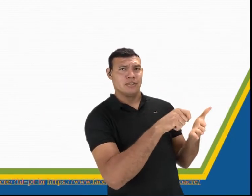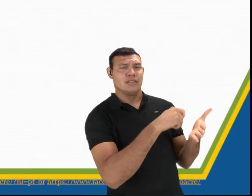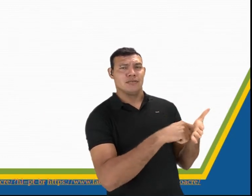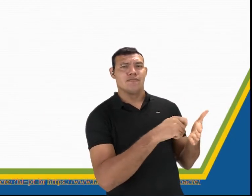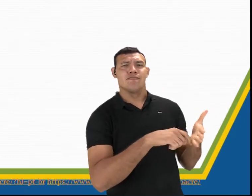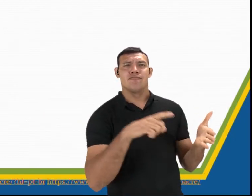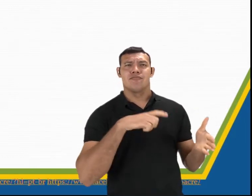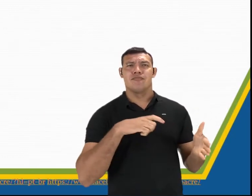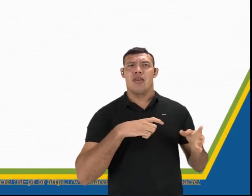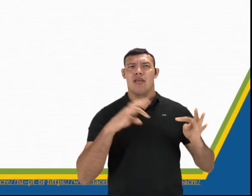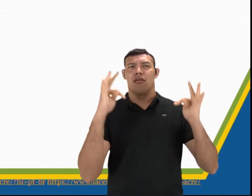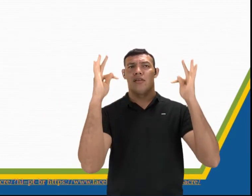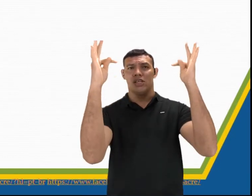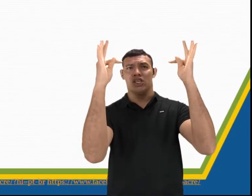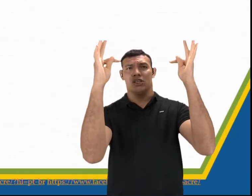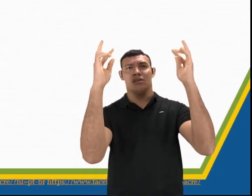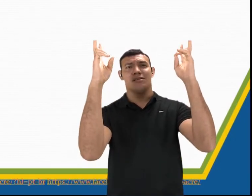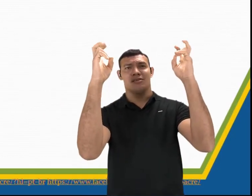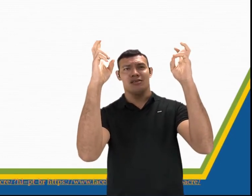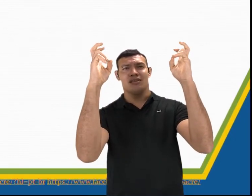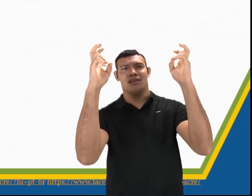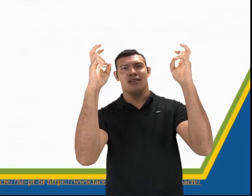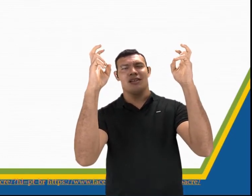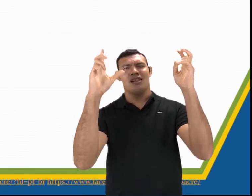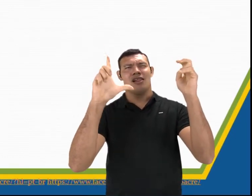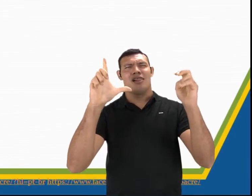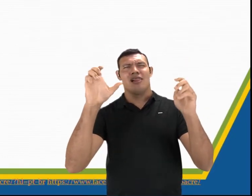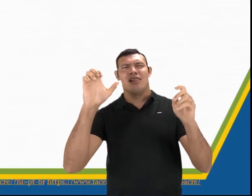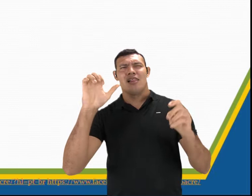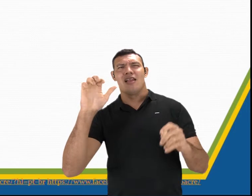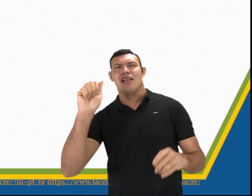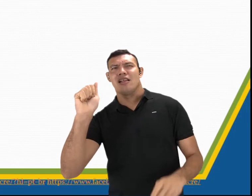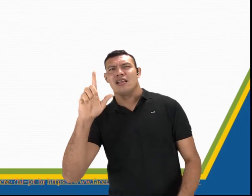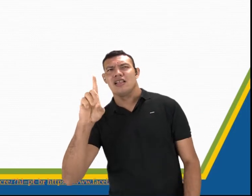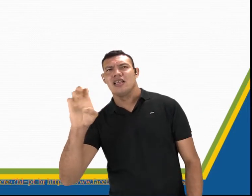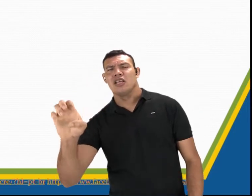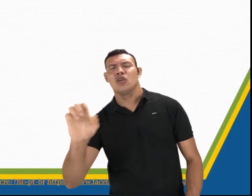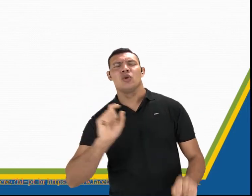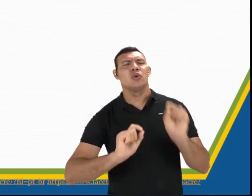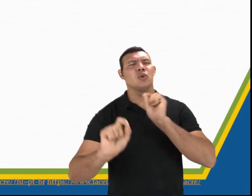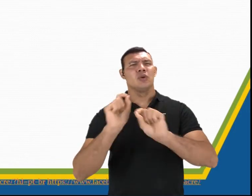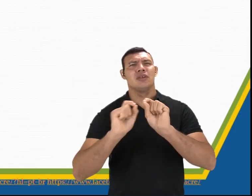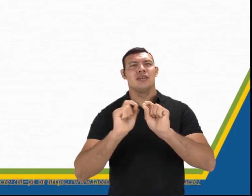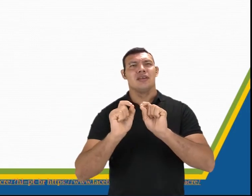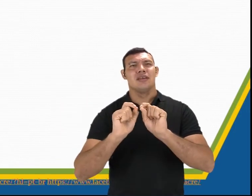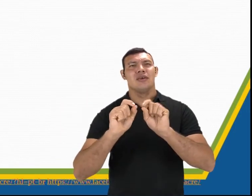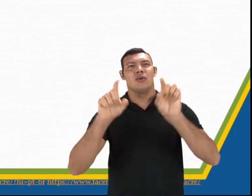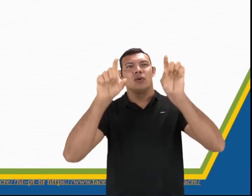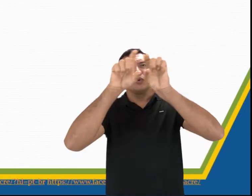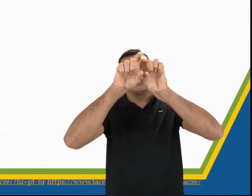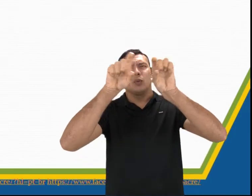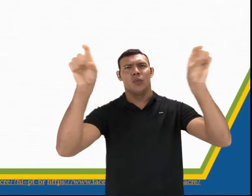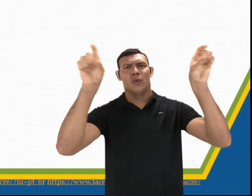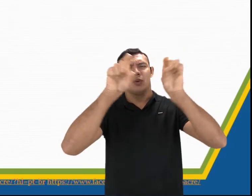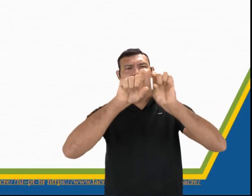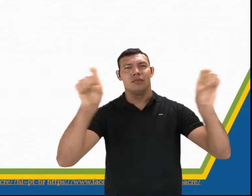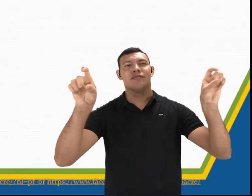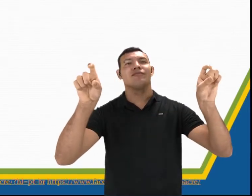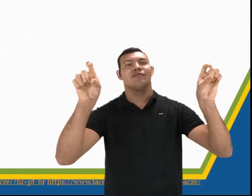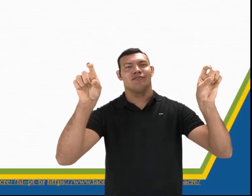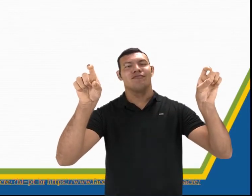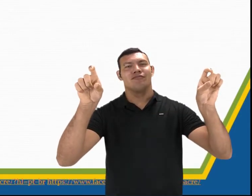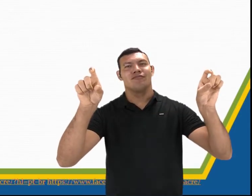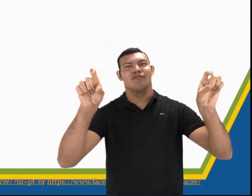possui um título, ele possui um lead. O que é esse lead? É o primeiro parágrafo da notícia que já tem ali, de